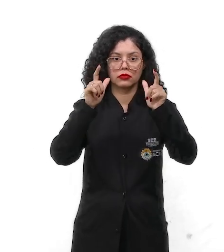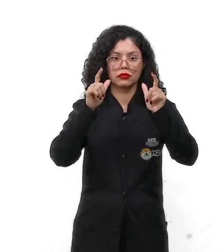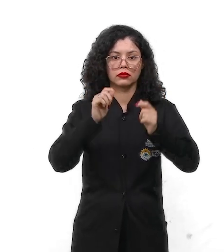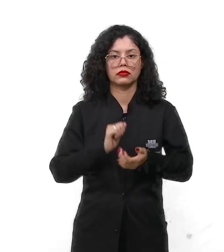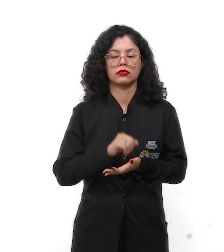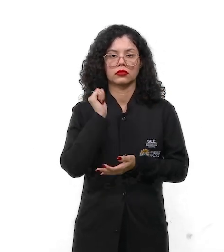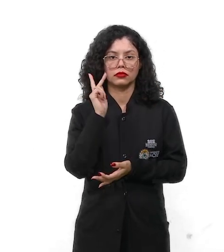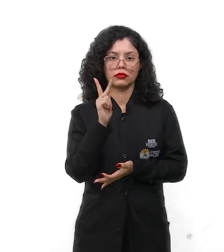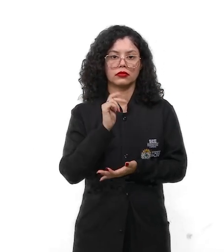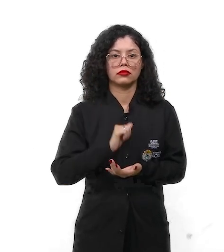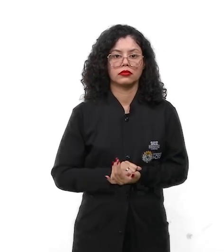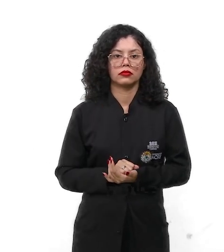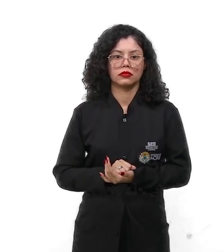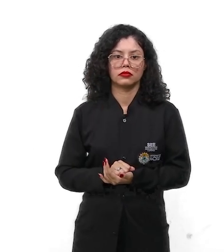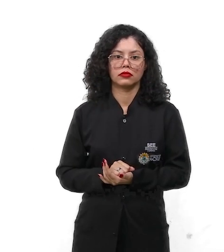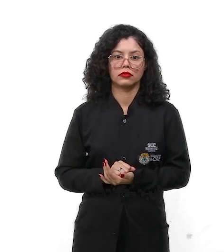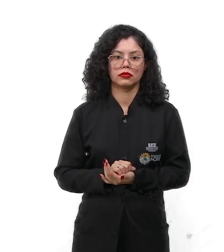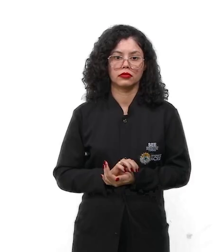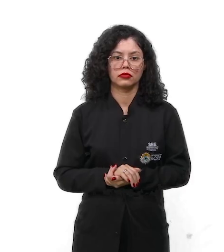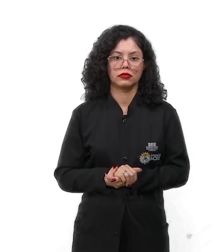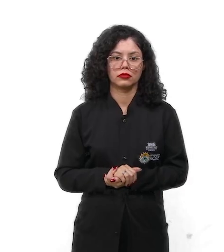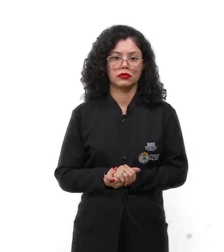Tá ok? E aí,